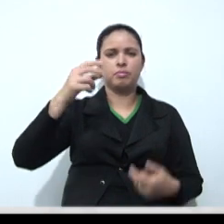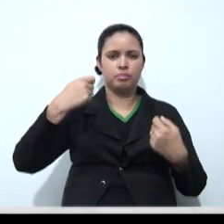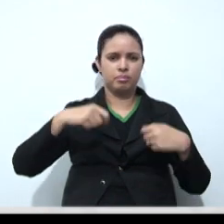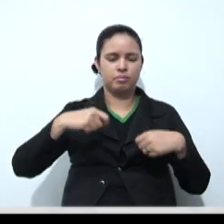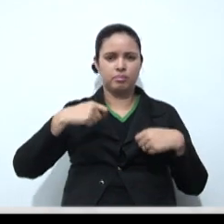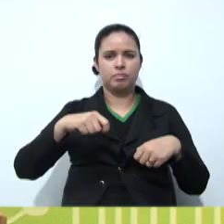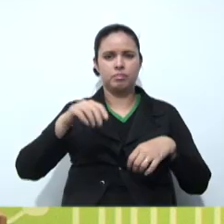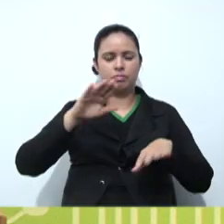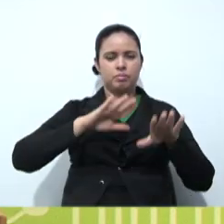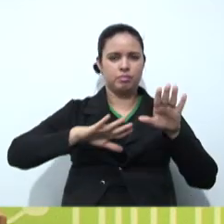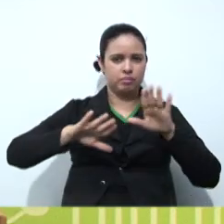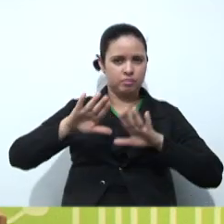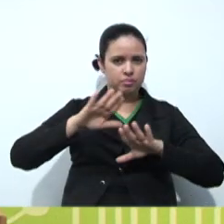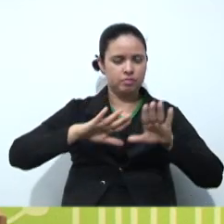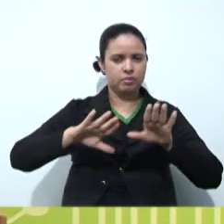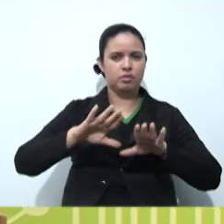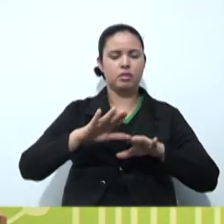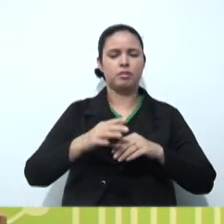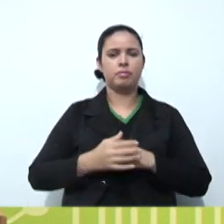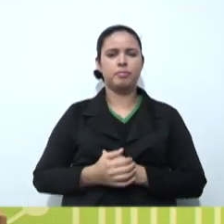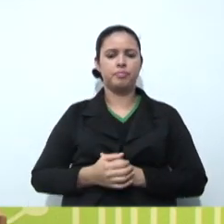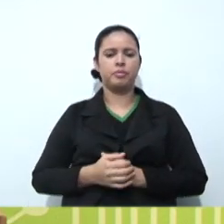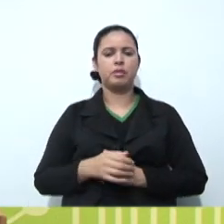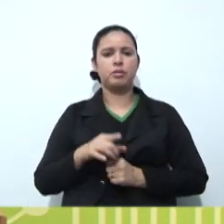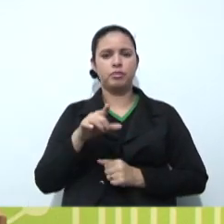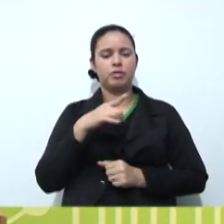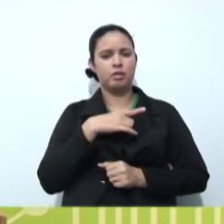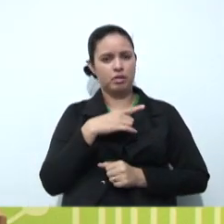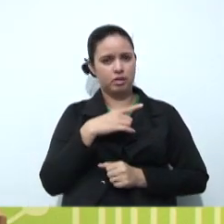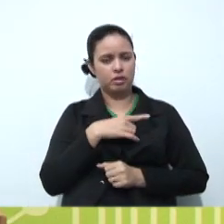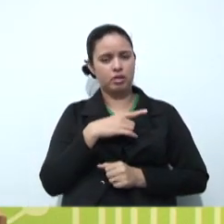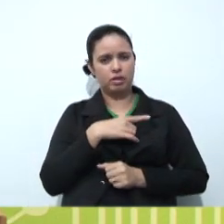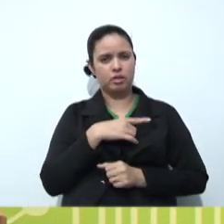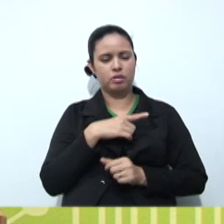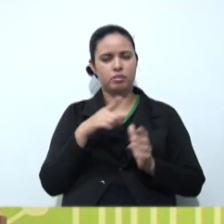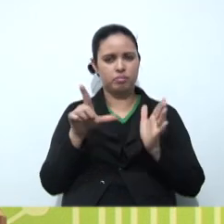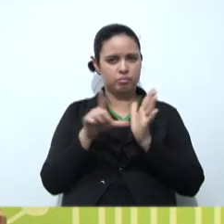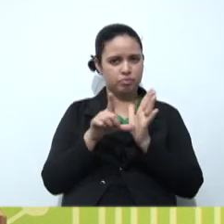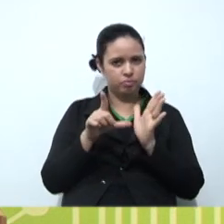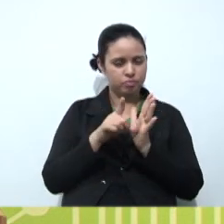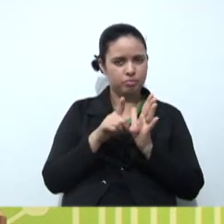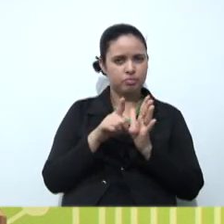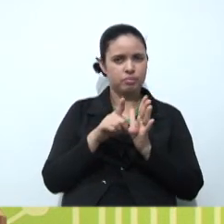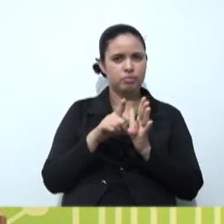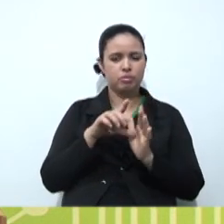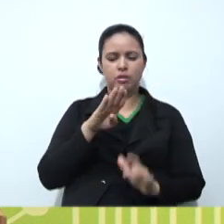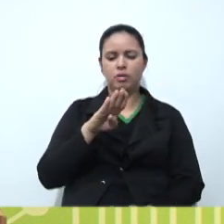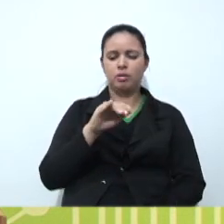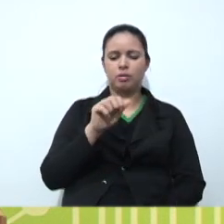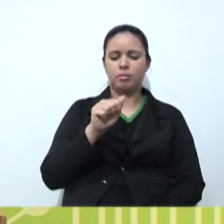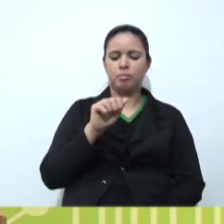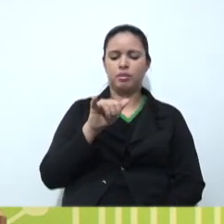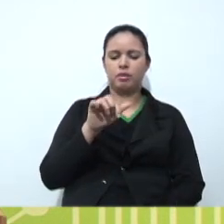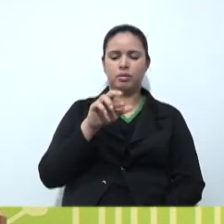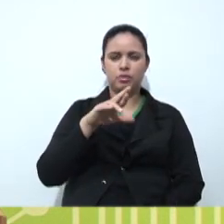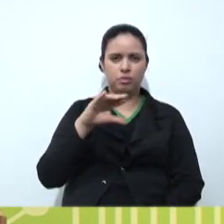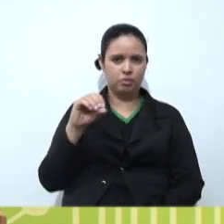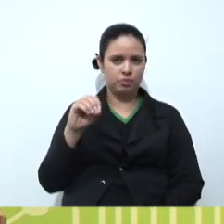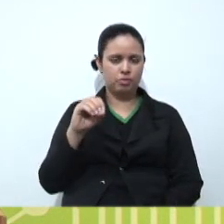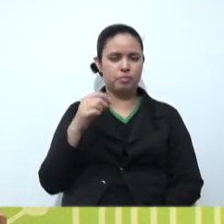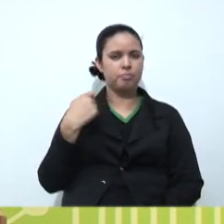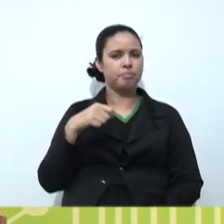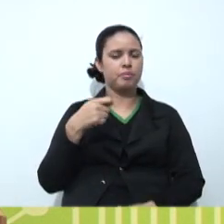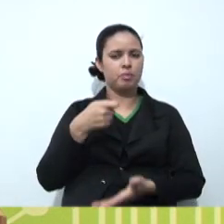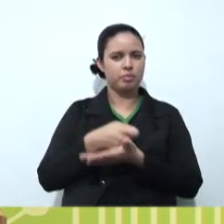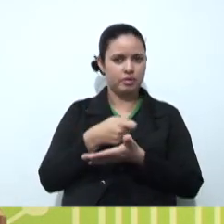da CIPA. Então vem aqui para mim. Você que tem um mercadinho de bairro, se tiver 20 funcionários, já tem a obrigação de ter uma CIPA. Afinal